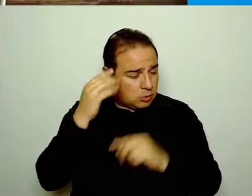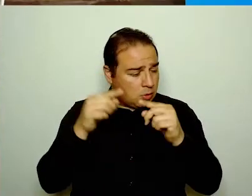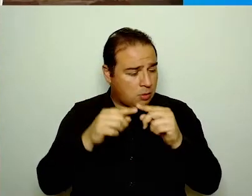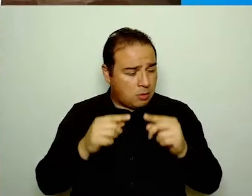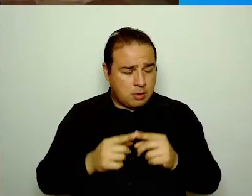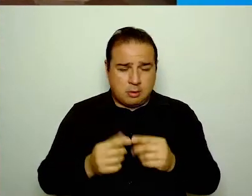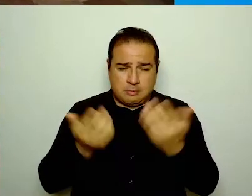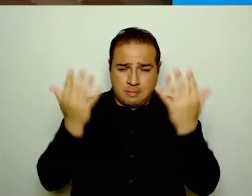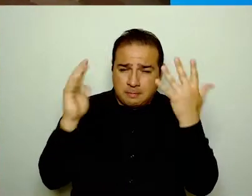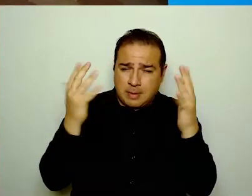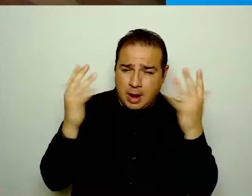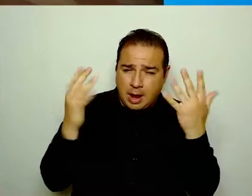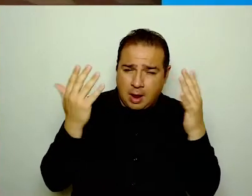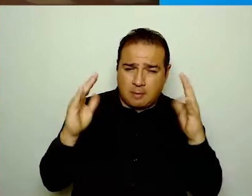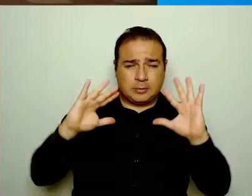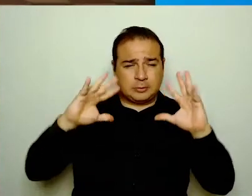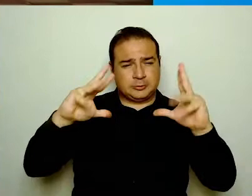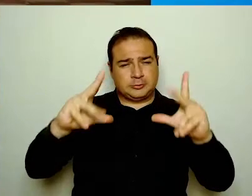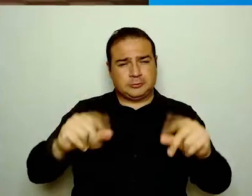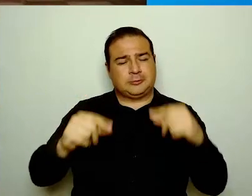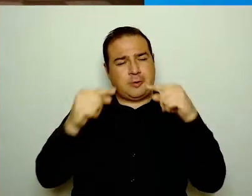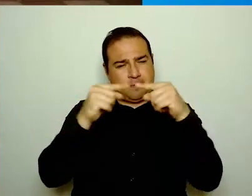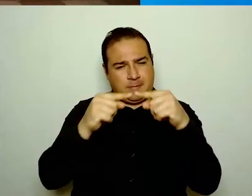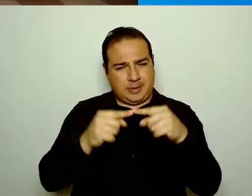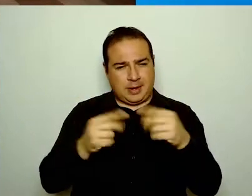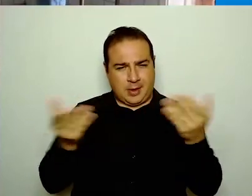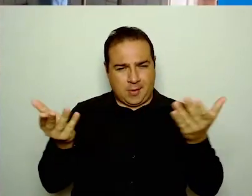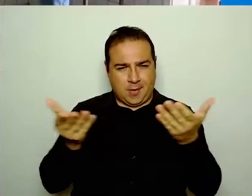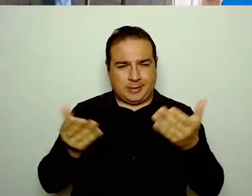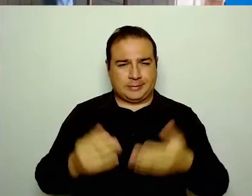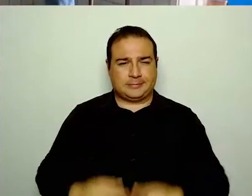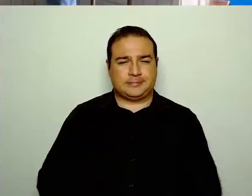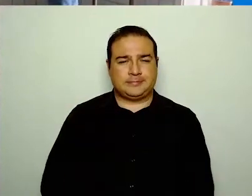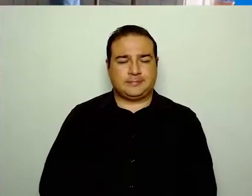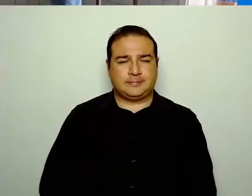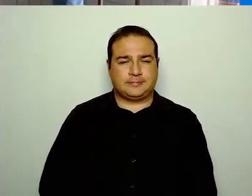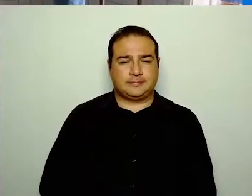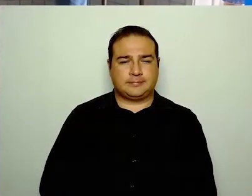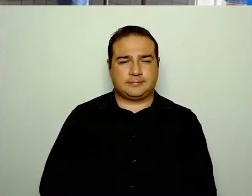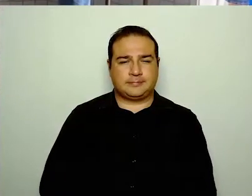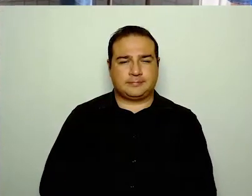todos os mesários peço uma salva de palmas.